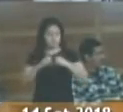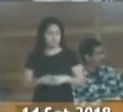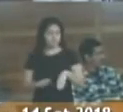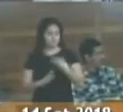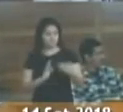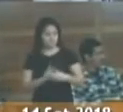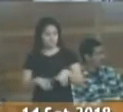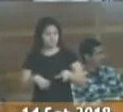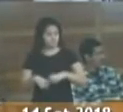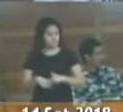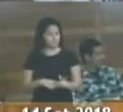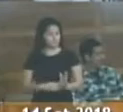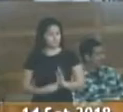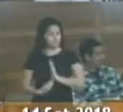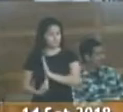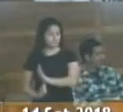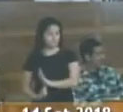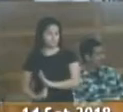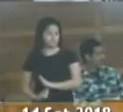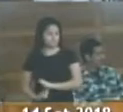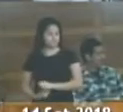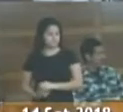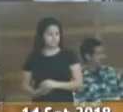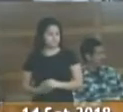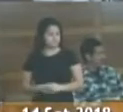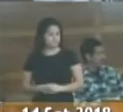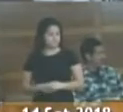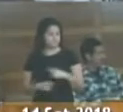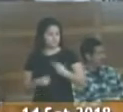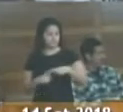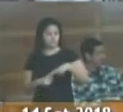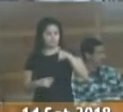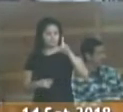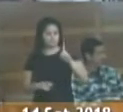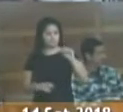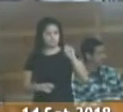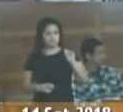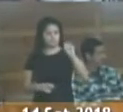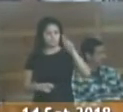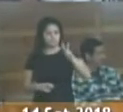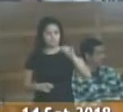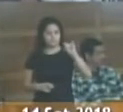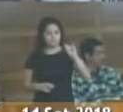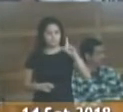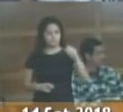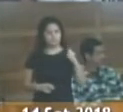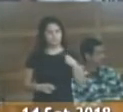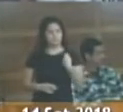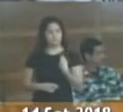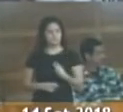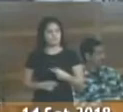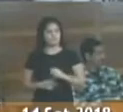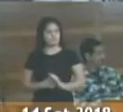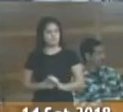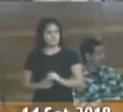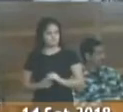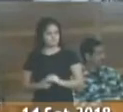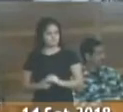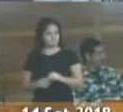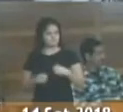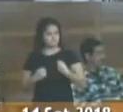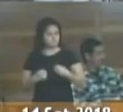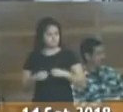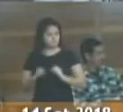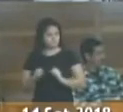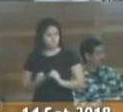o trabalho em prol deles, que é uma coisa, que é uma dívida que nós temos, mas nós temos que ir além. Nós temos que fazer a questão da qualificação também